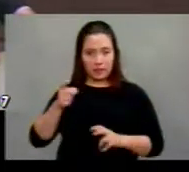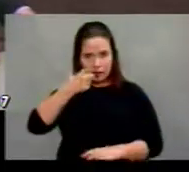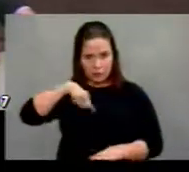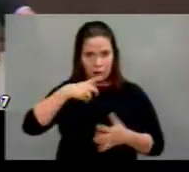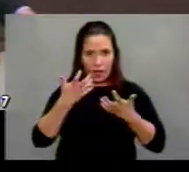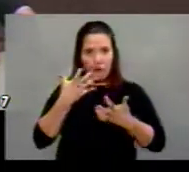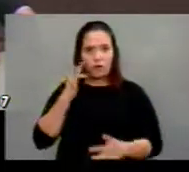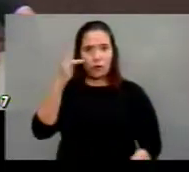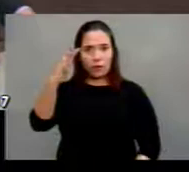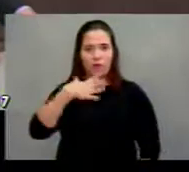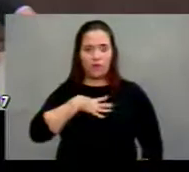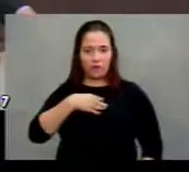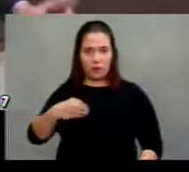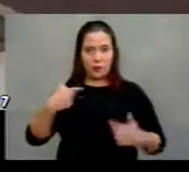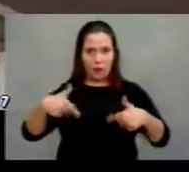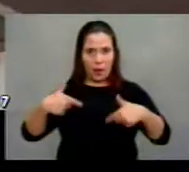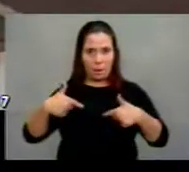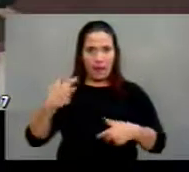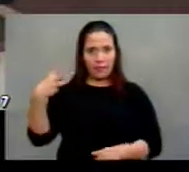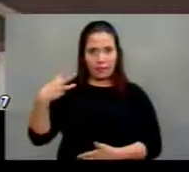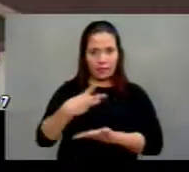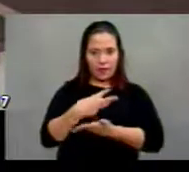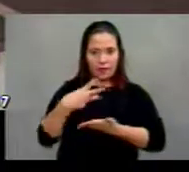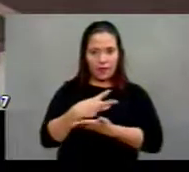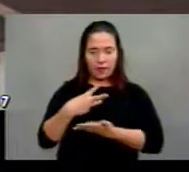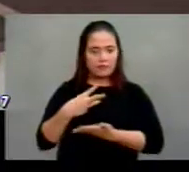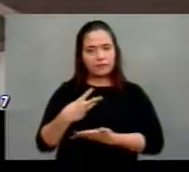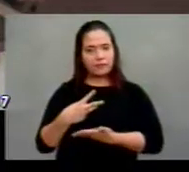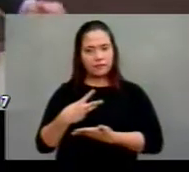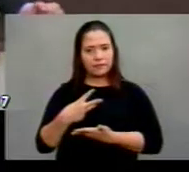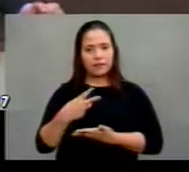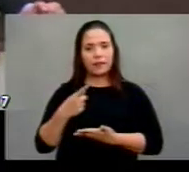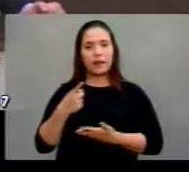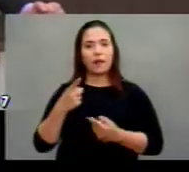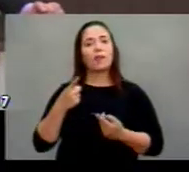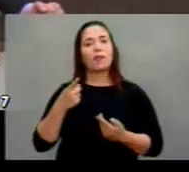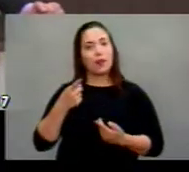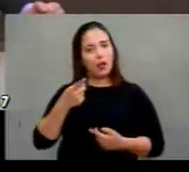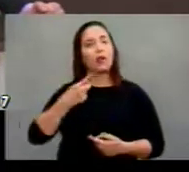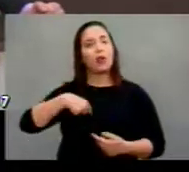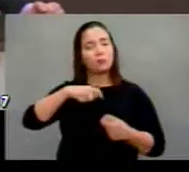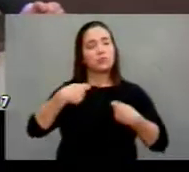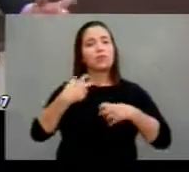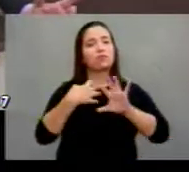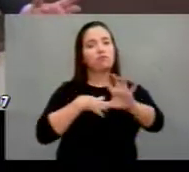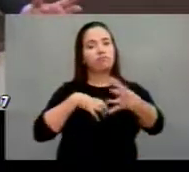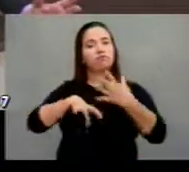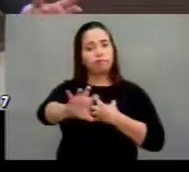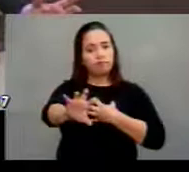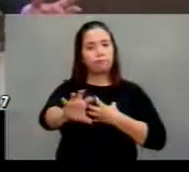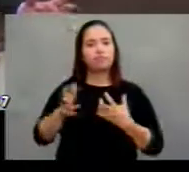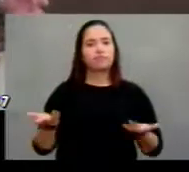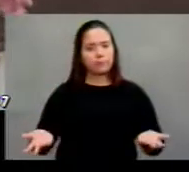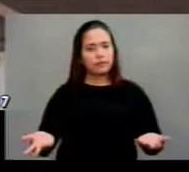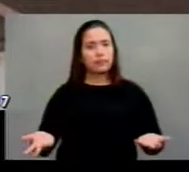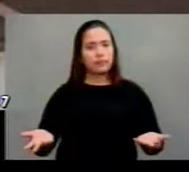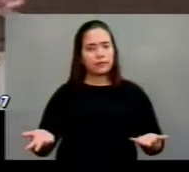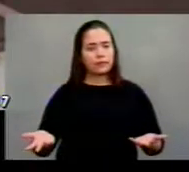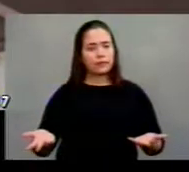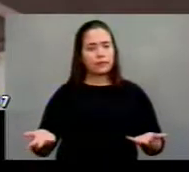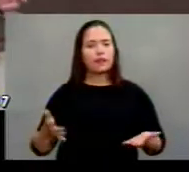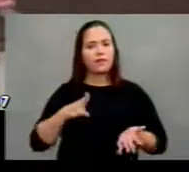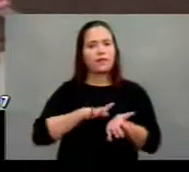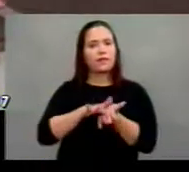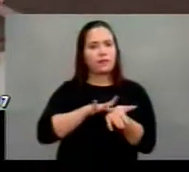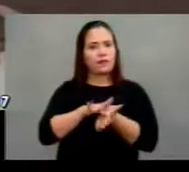nossos filhos trabalhassem terceirizados? Ninguém. Por que é bom para os outros, não é bom para nós? Isso é uma dupla moral, uma moral